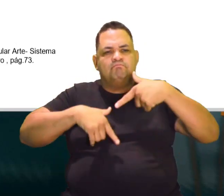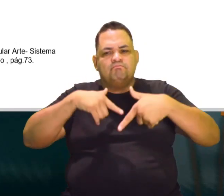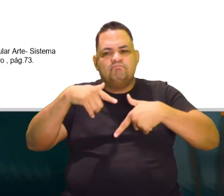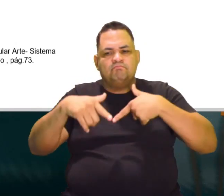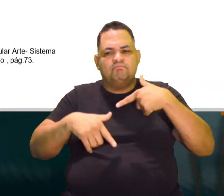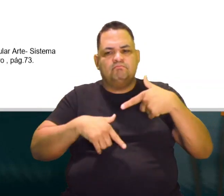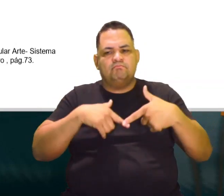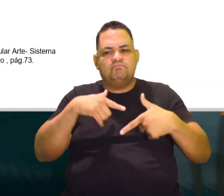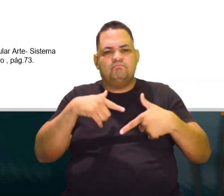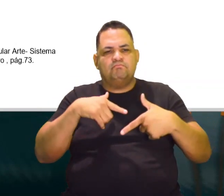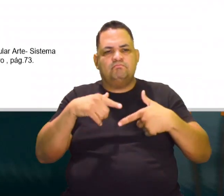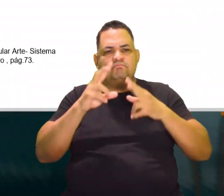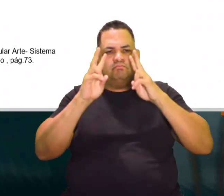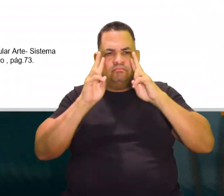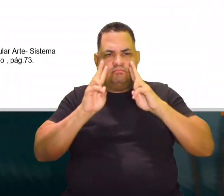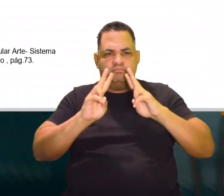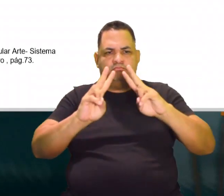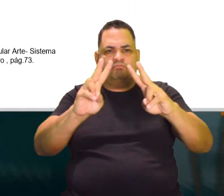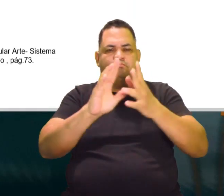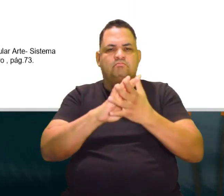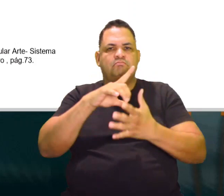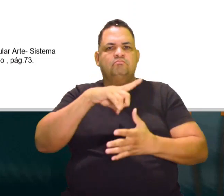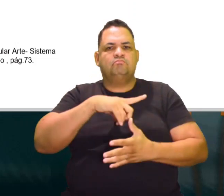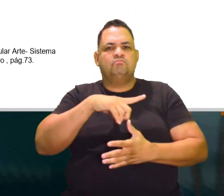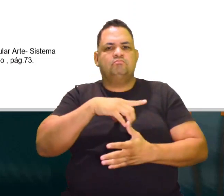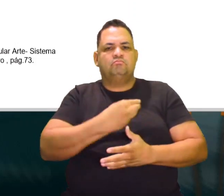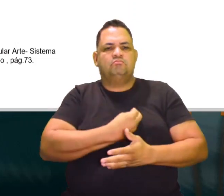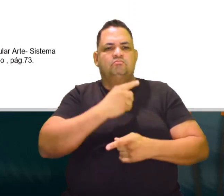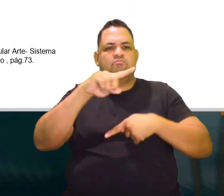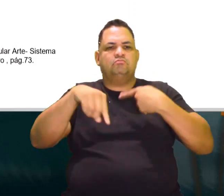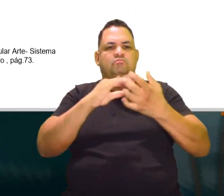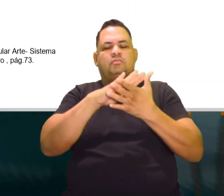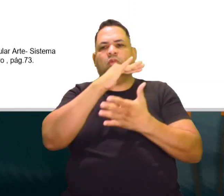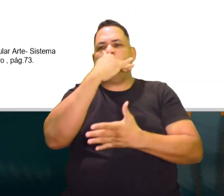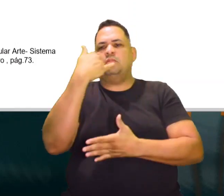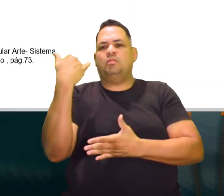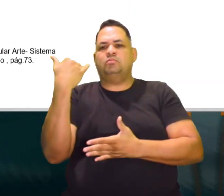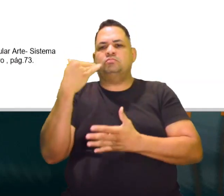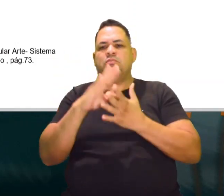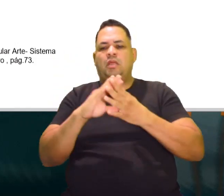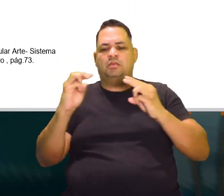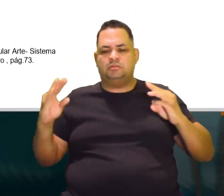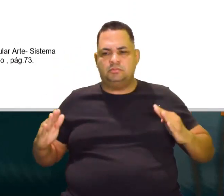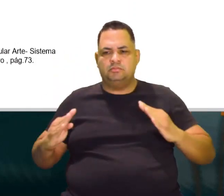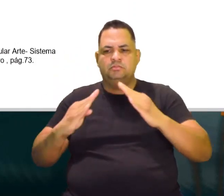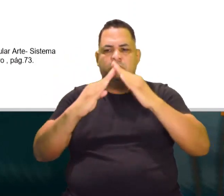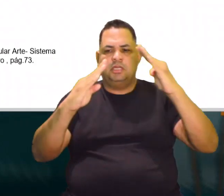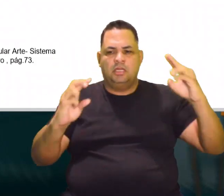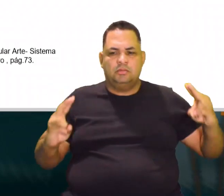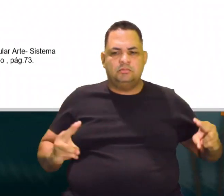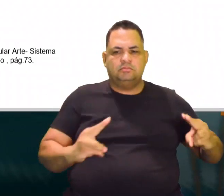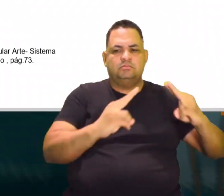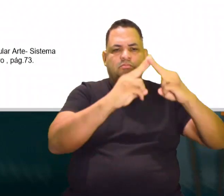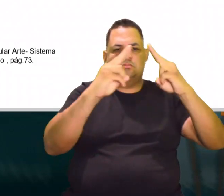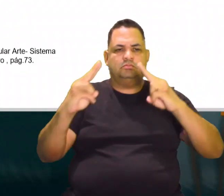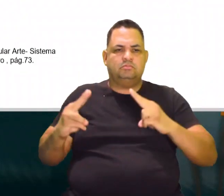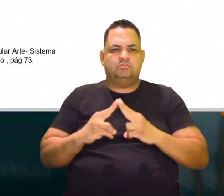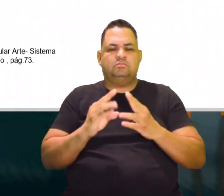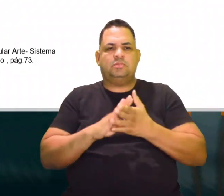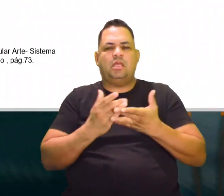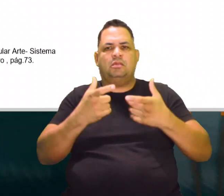dessa visão de que haveria vida após a morte. Então, todas as pirâmides que eram onde os